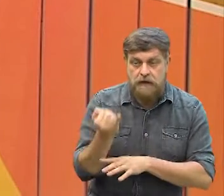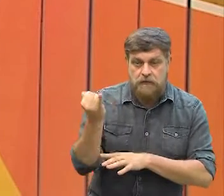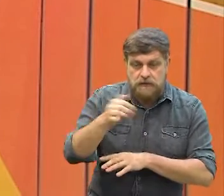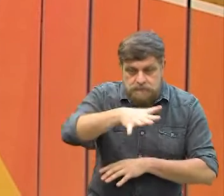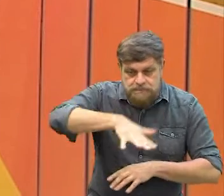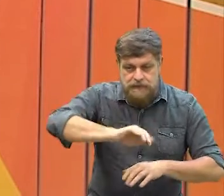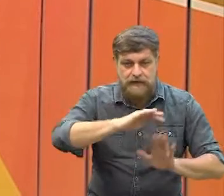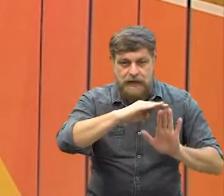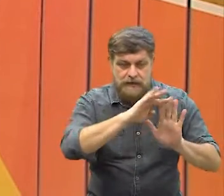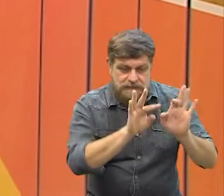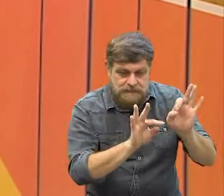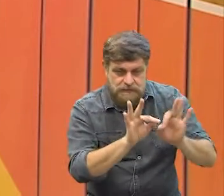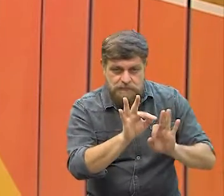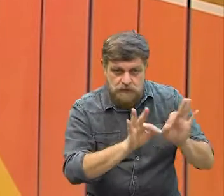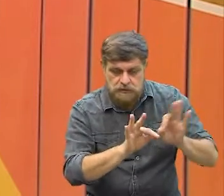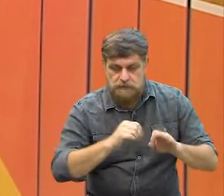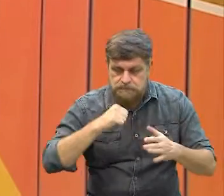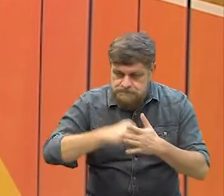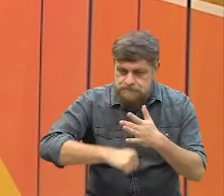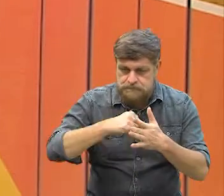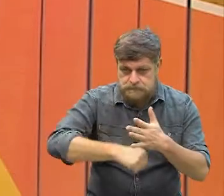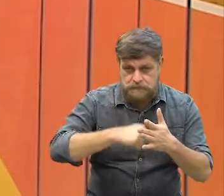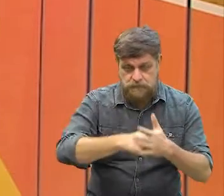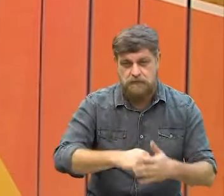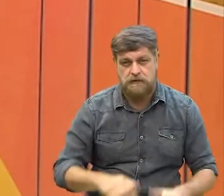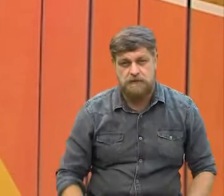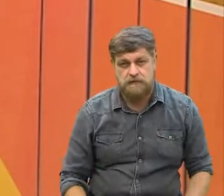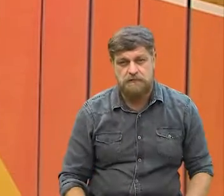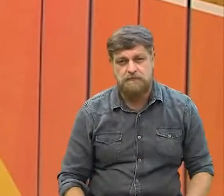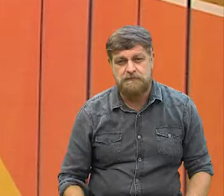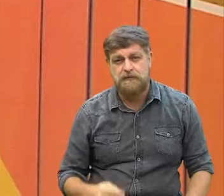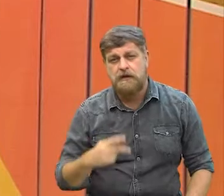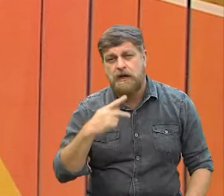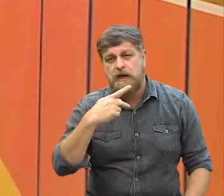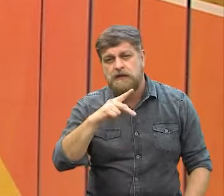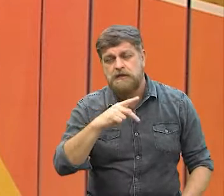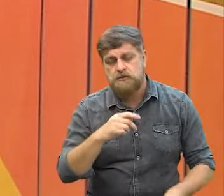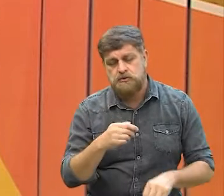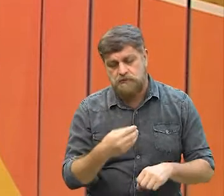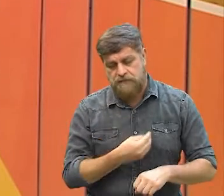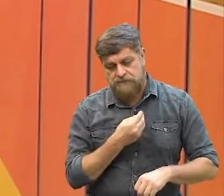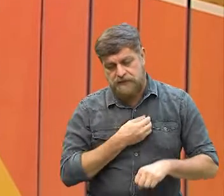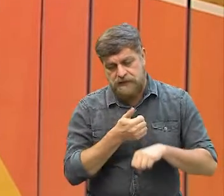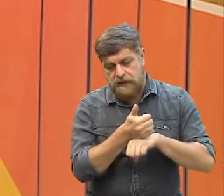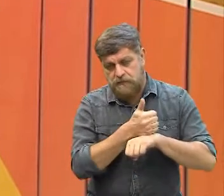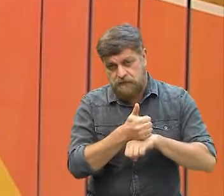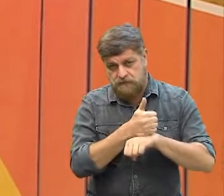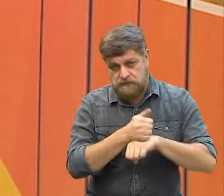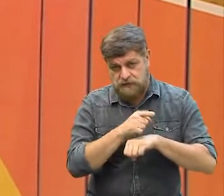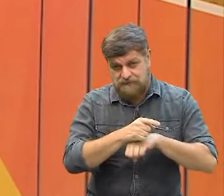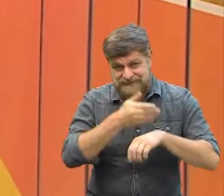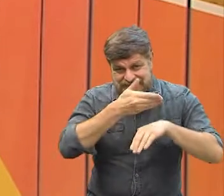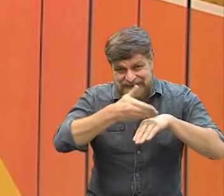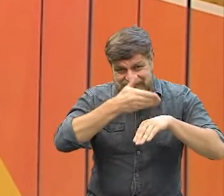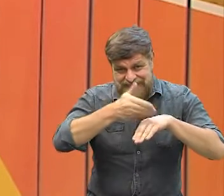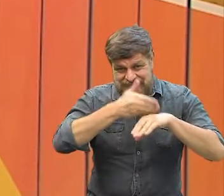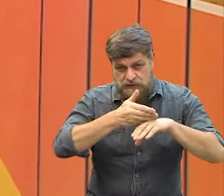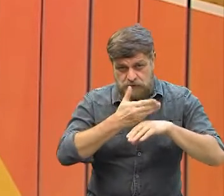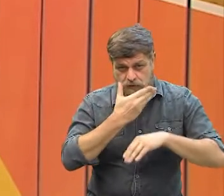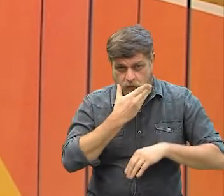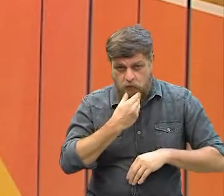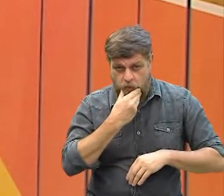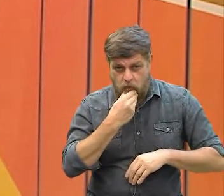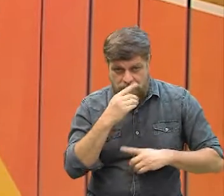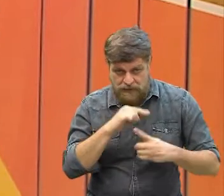projeto também que a gente cobra tanto. E na sua carreira você chegou a treinar equipes masculinas? Era